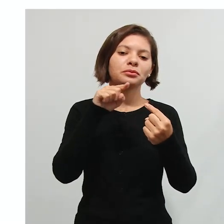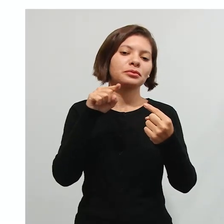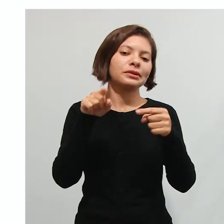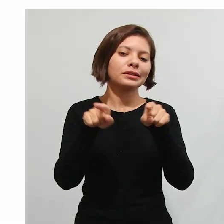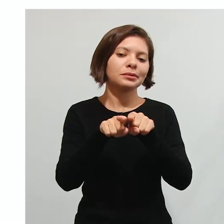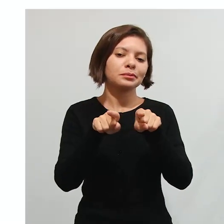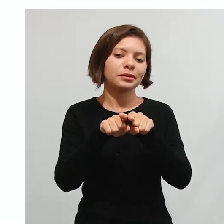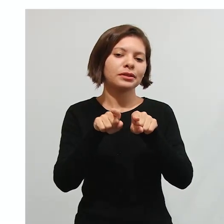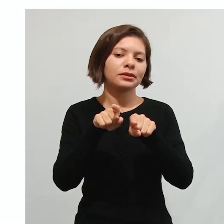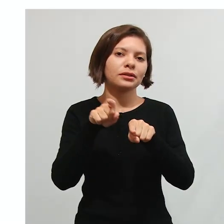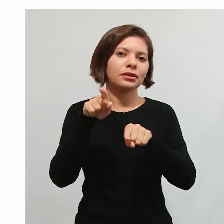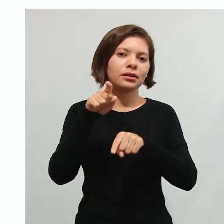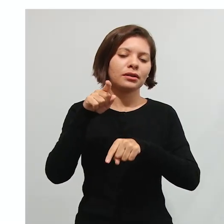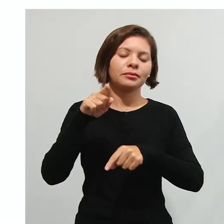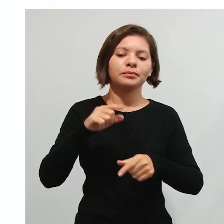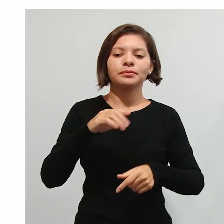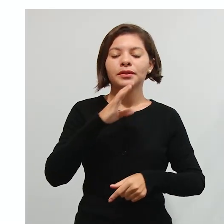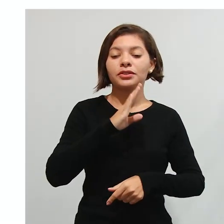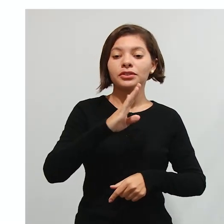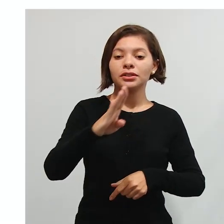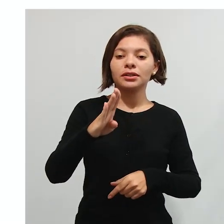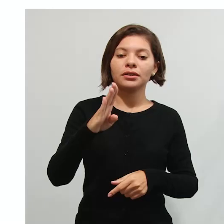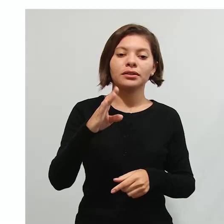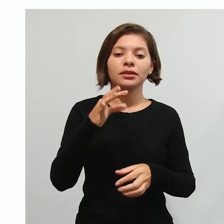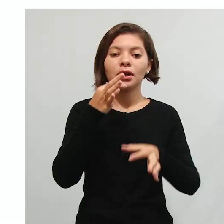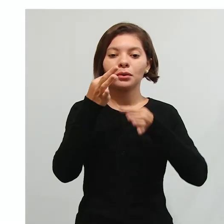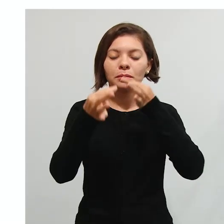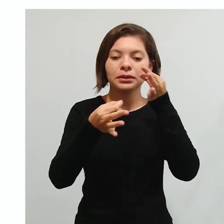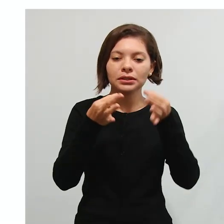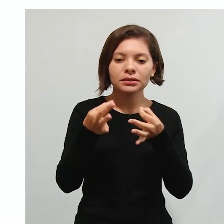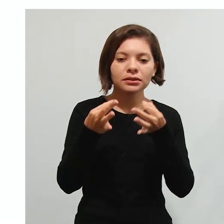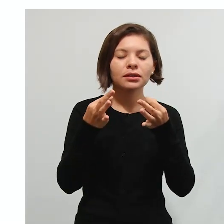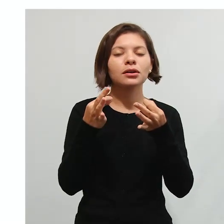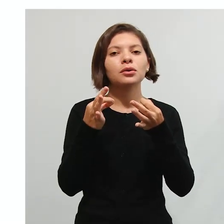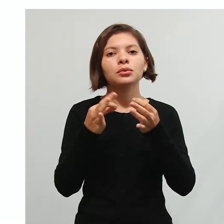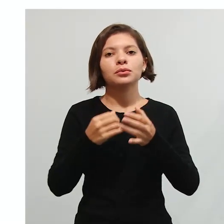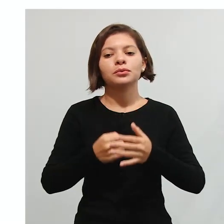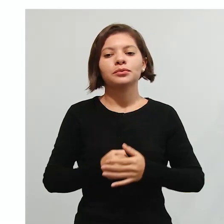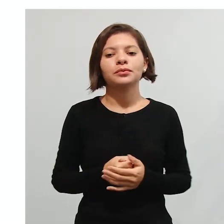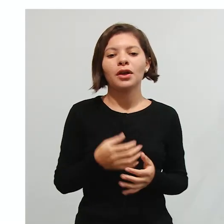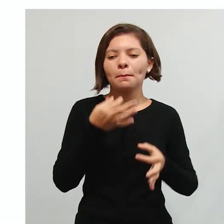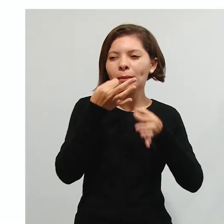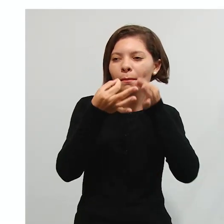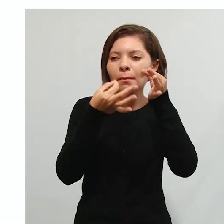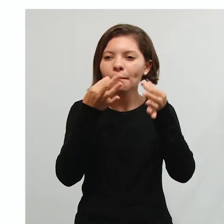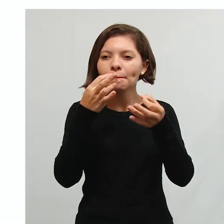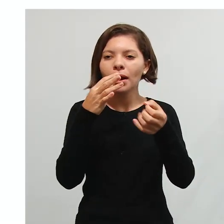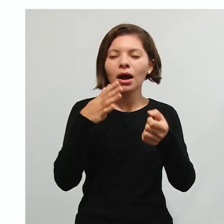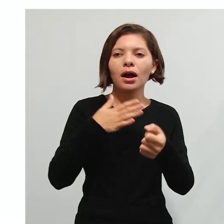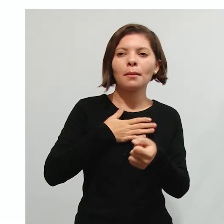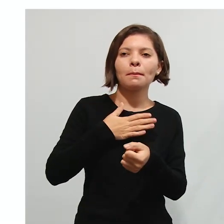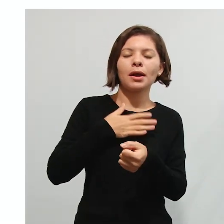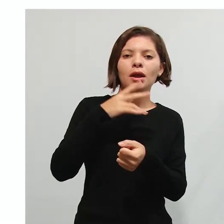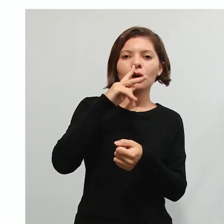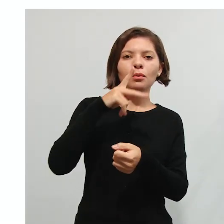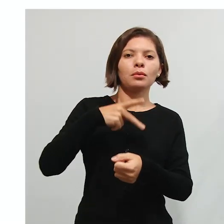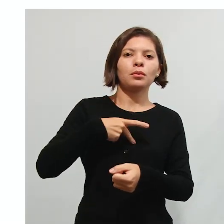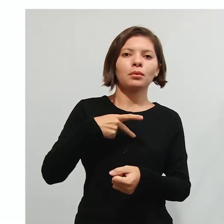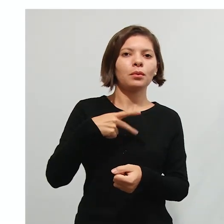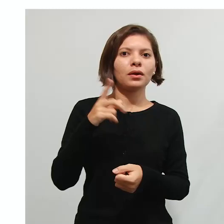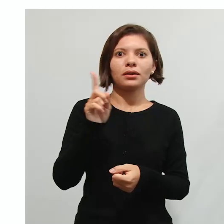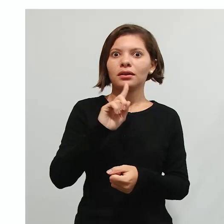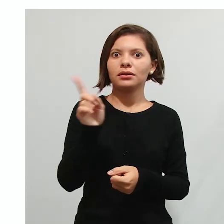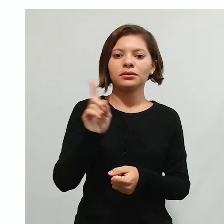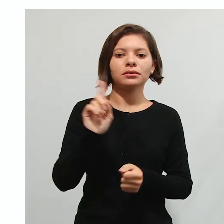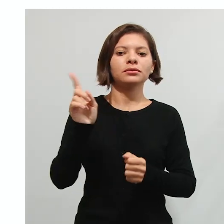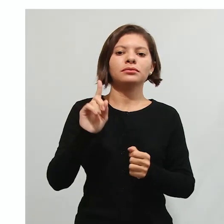objetividade né linguagem direta a argumentação se apoiando em dados e provas e não em opiniões pessoais então